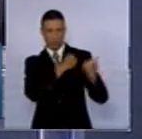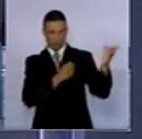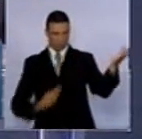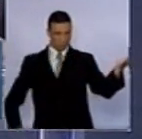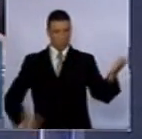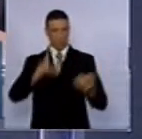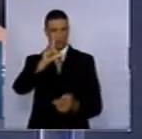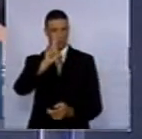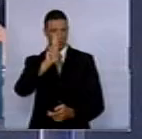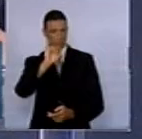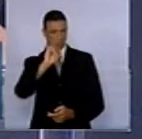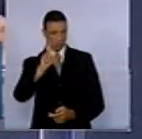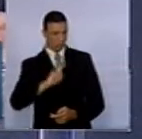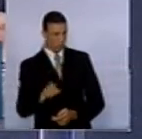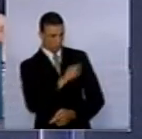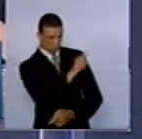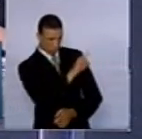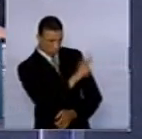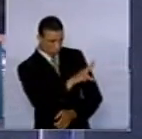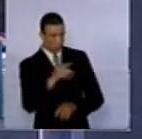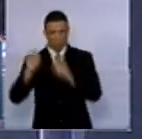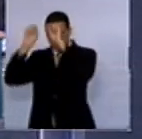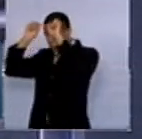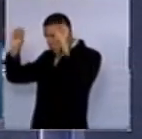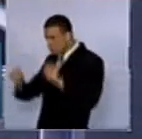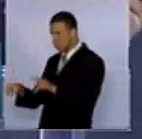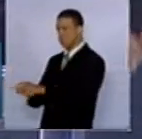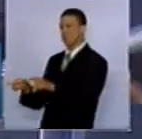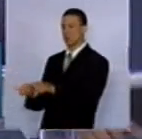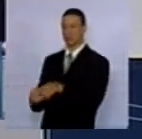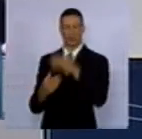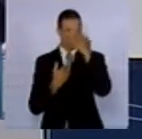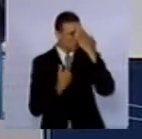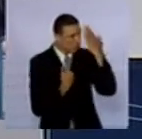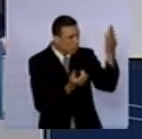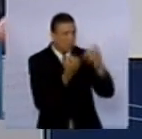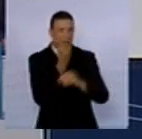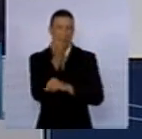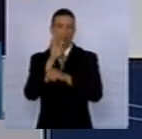fux mas do Pleno do STF Muito obrigado muito boa noite